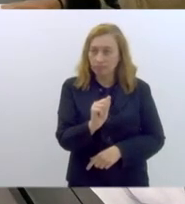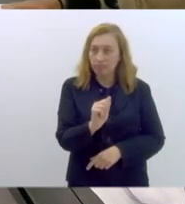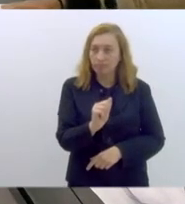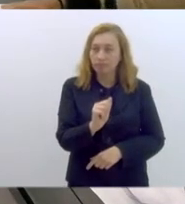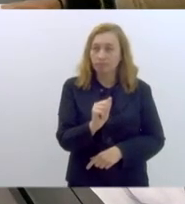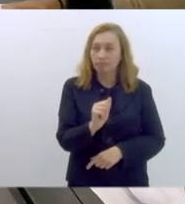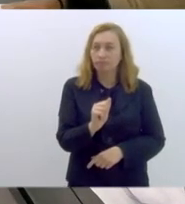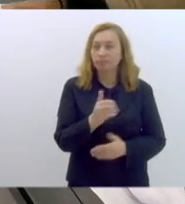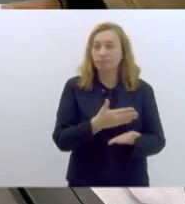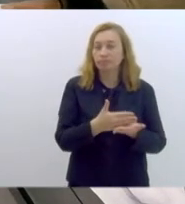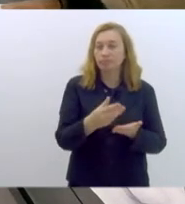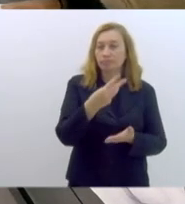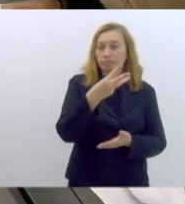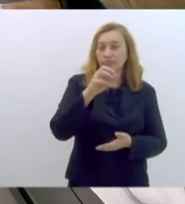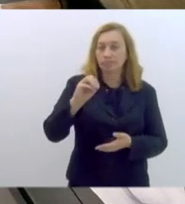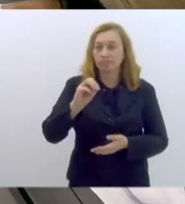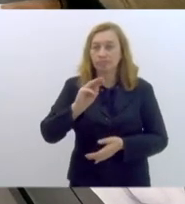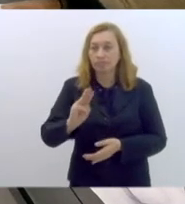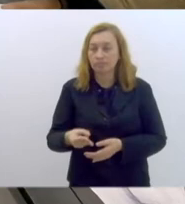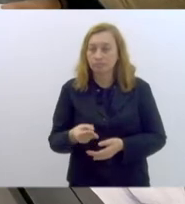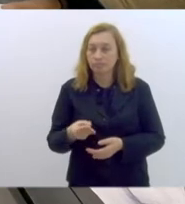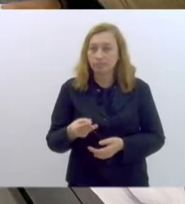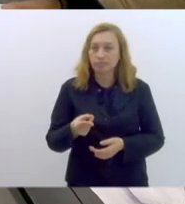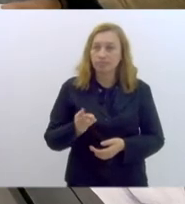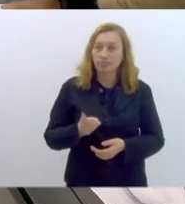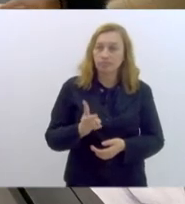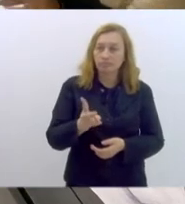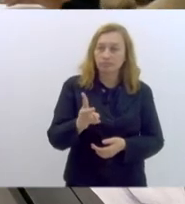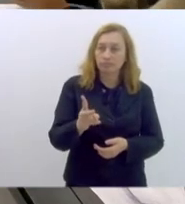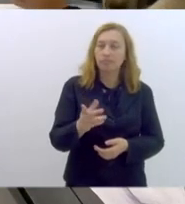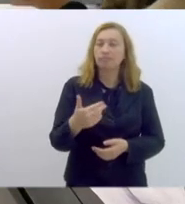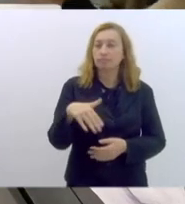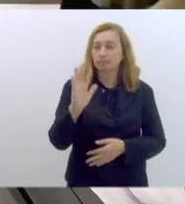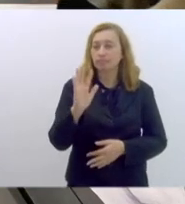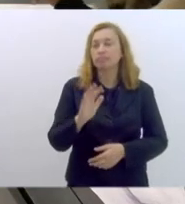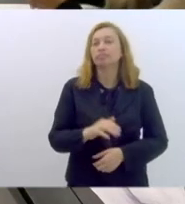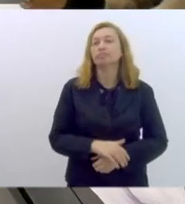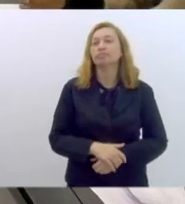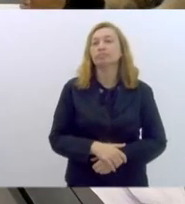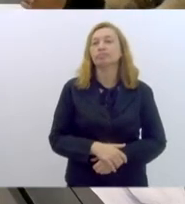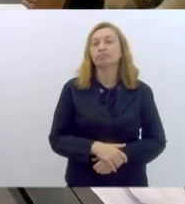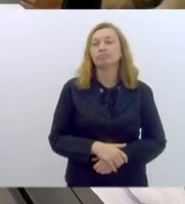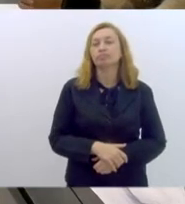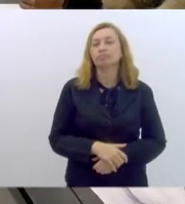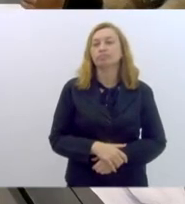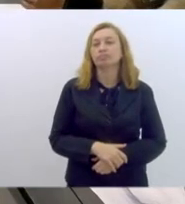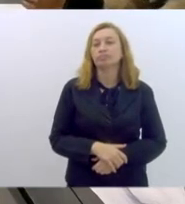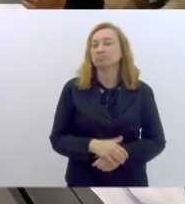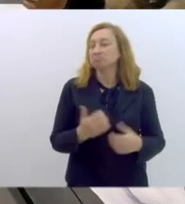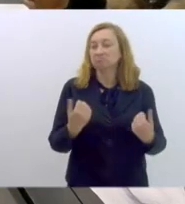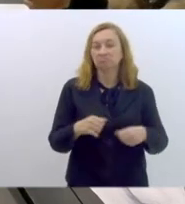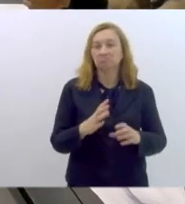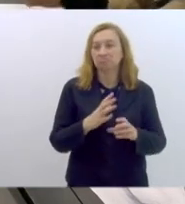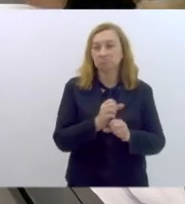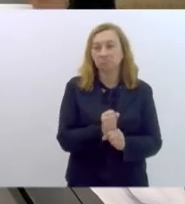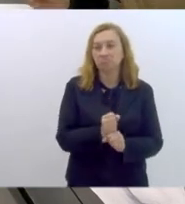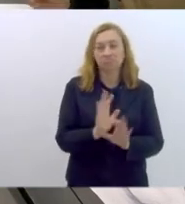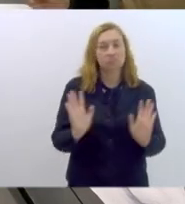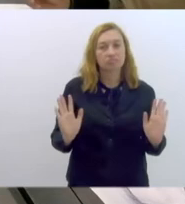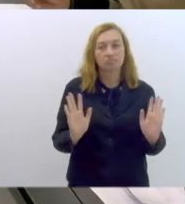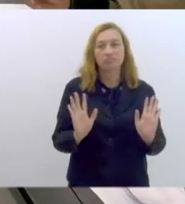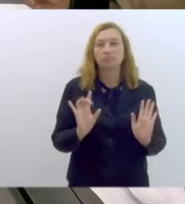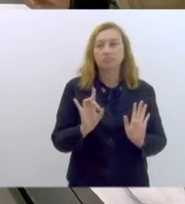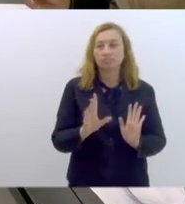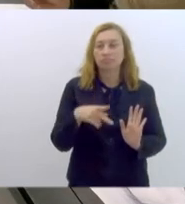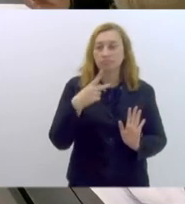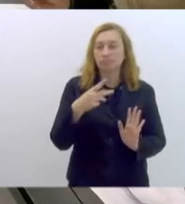abre com 300 milhões e se projeta ascendente. Eles não precisam calcular, porque eles não têm... Mas só dizer